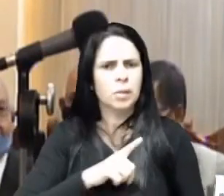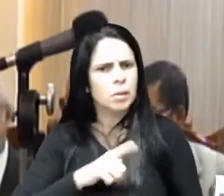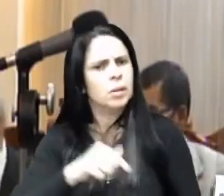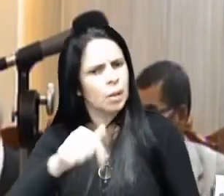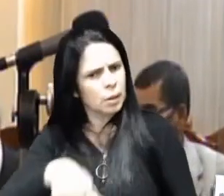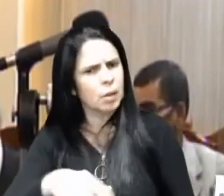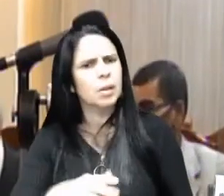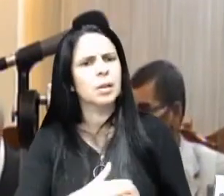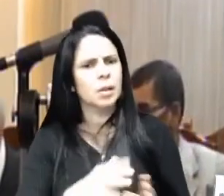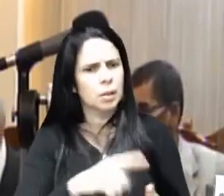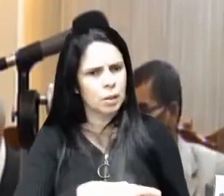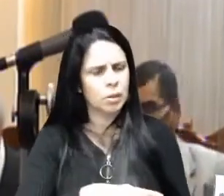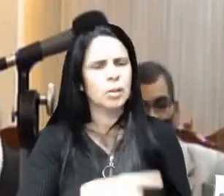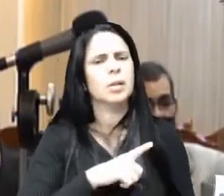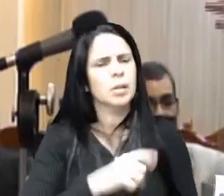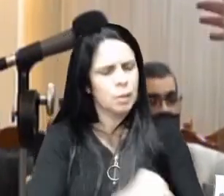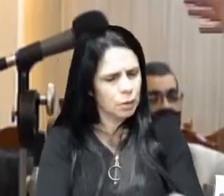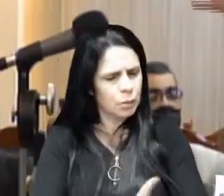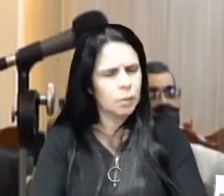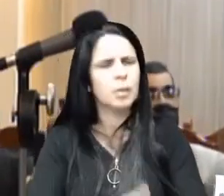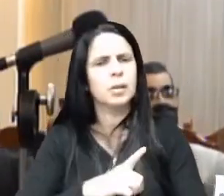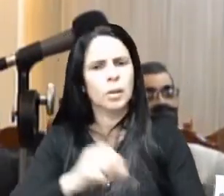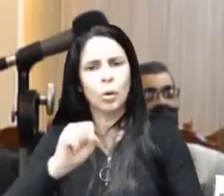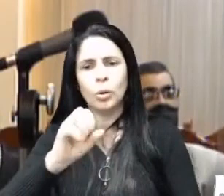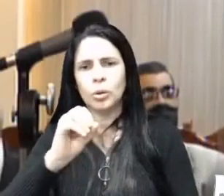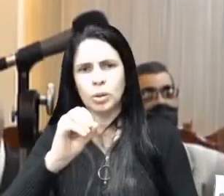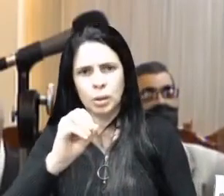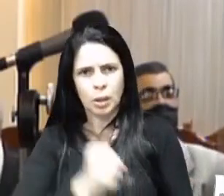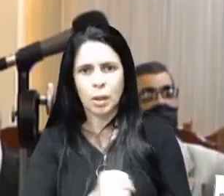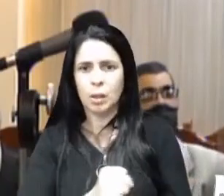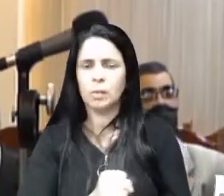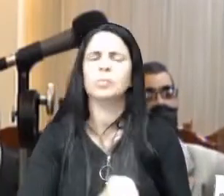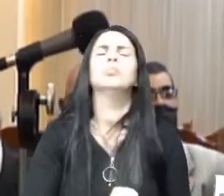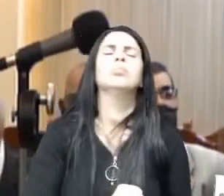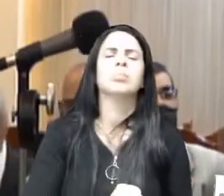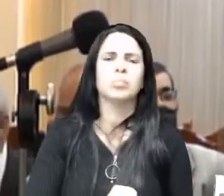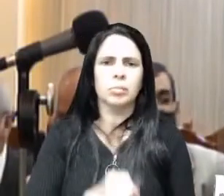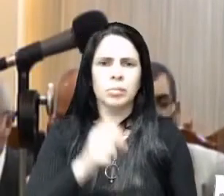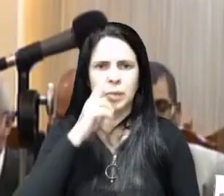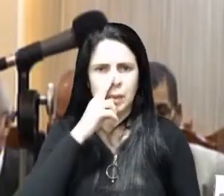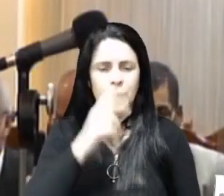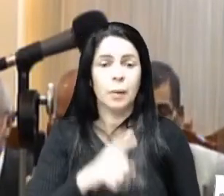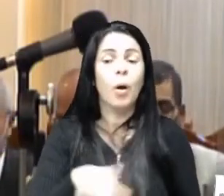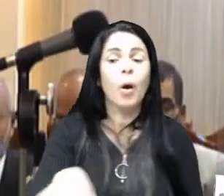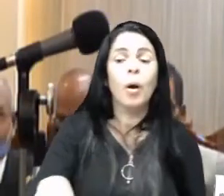anos de crente. Pois agora, irmã Maura, a nossa salvação está mais perto.